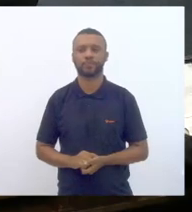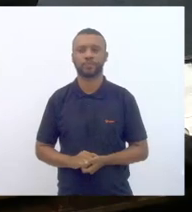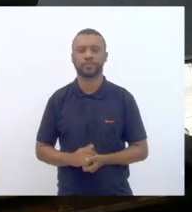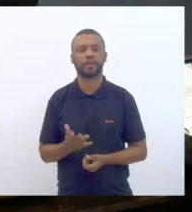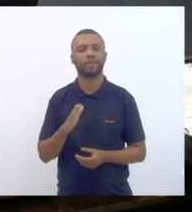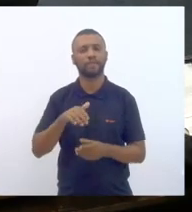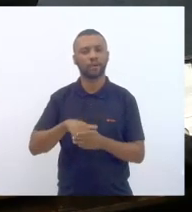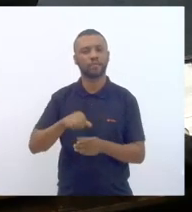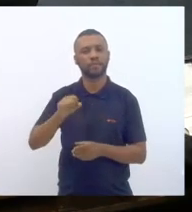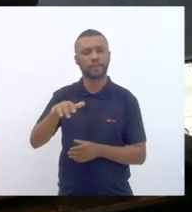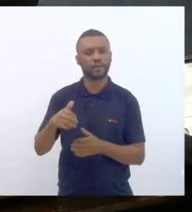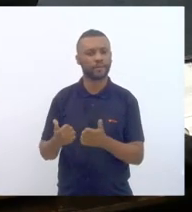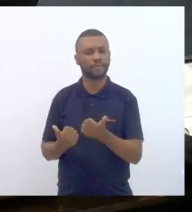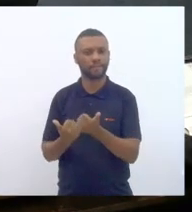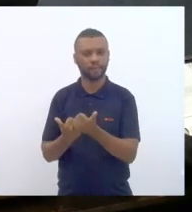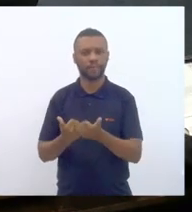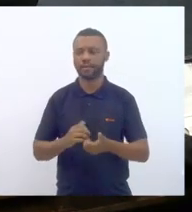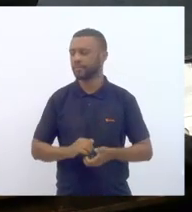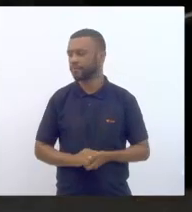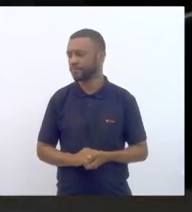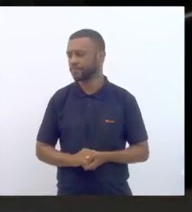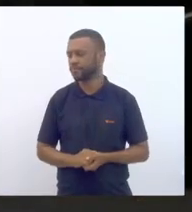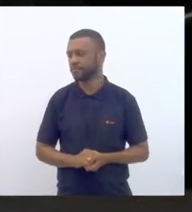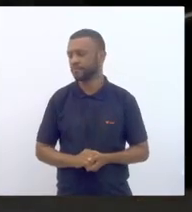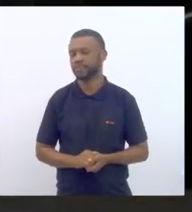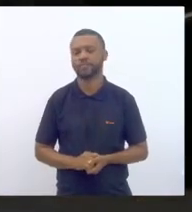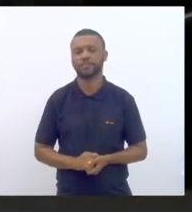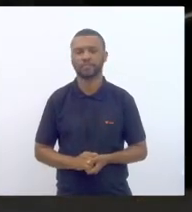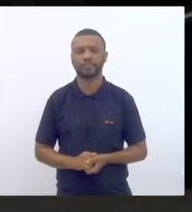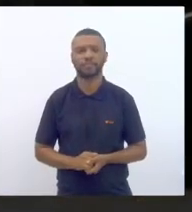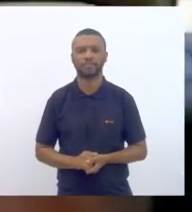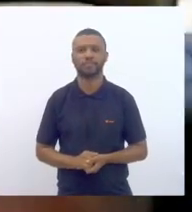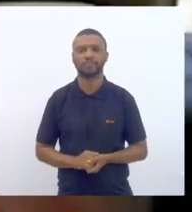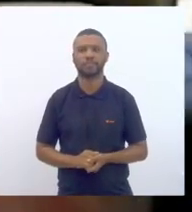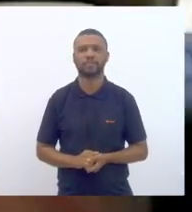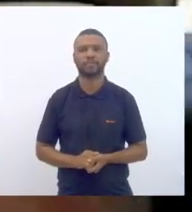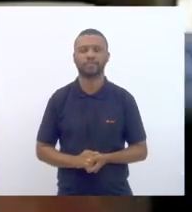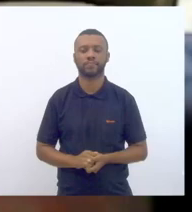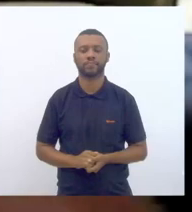Voto sim, favorável. Franciane Mota, sim, 17.